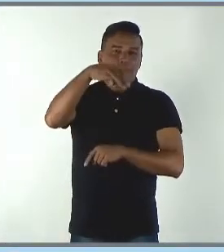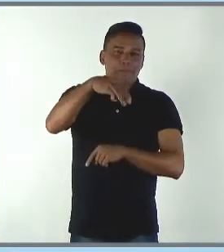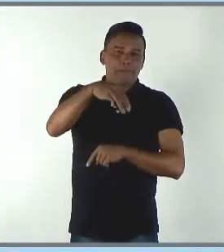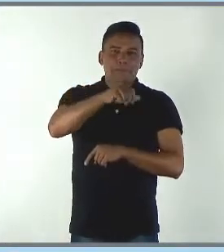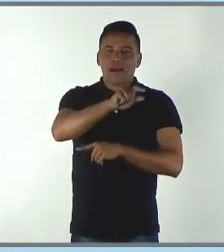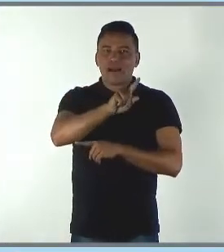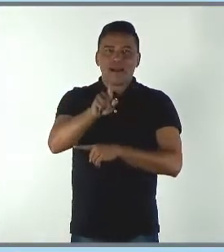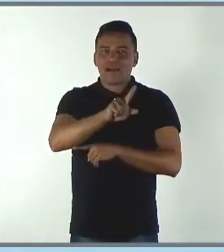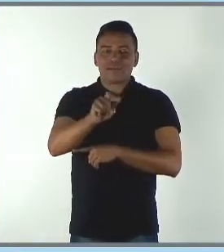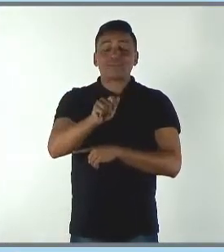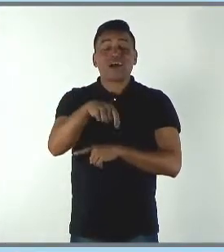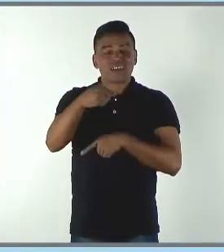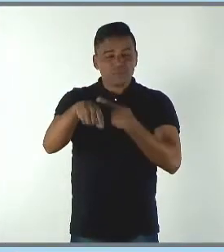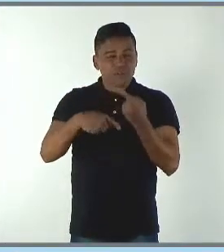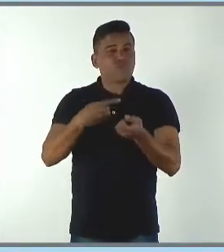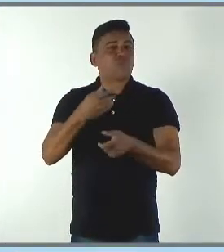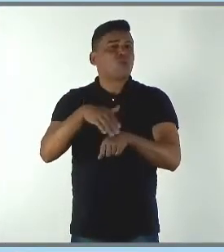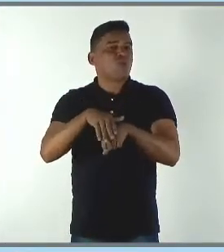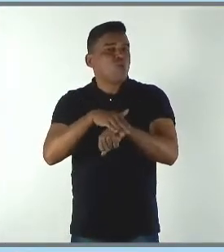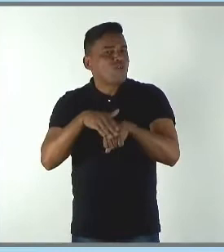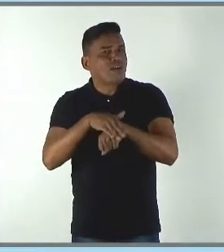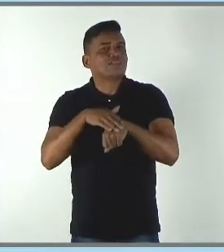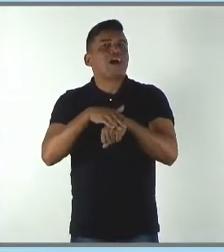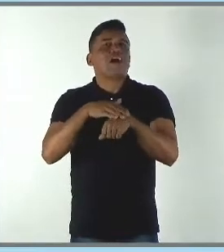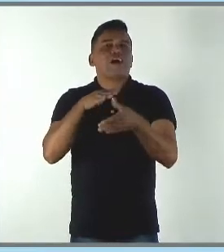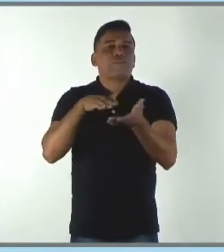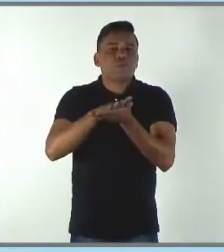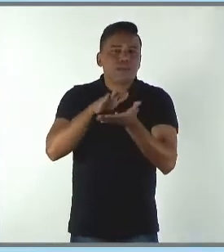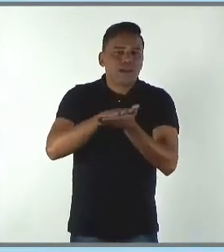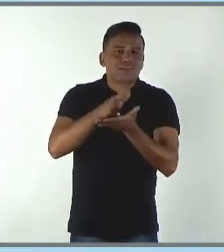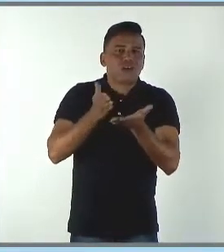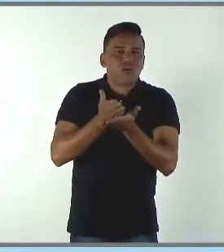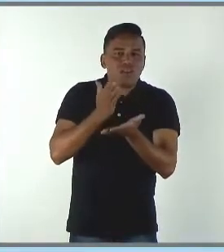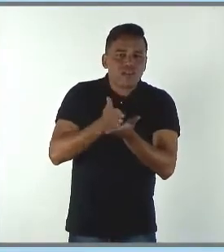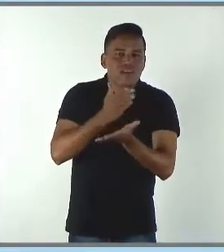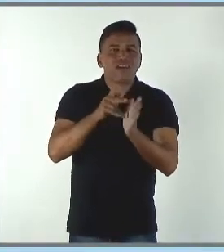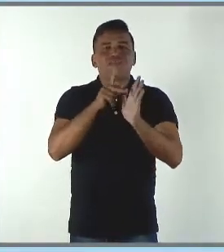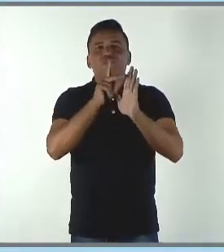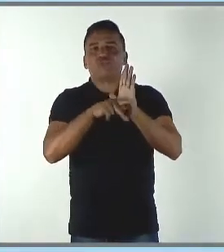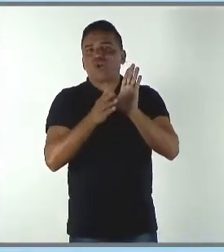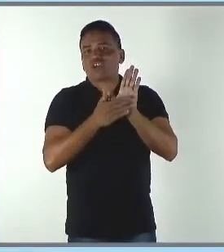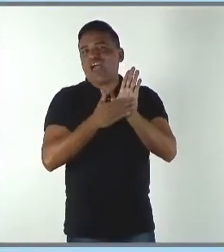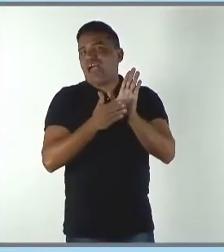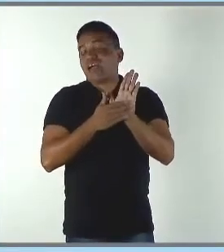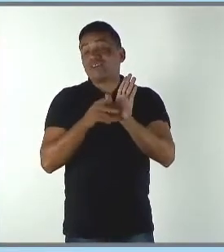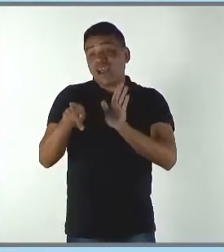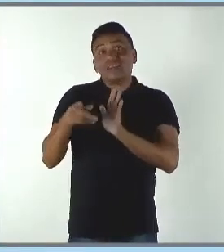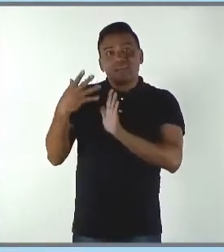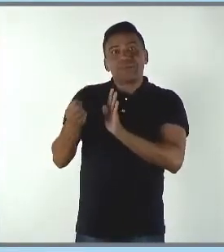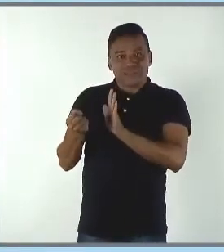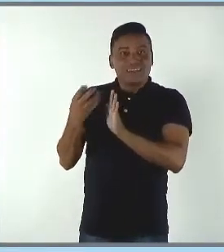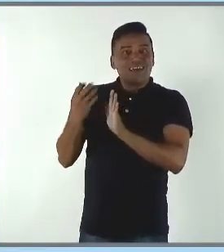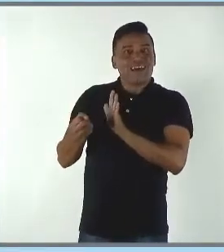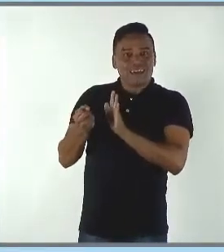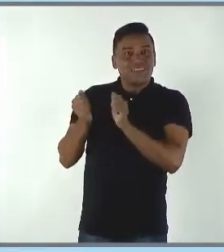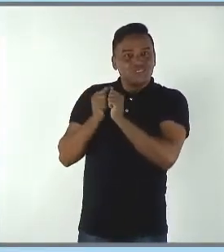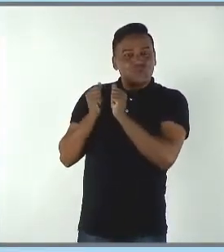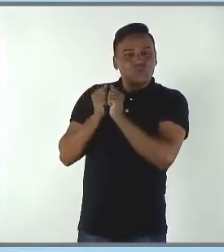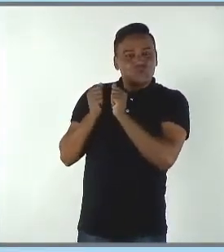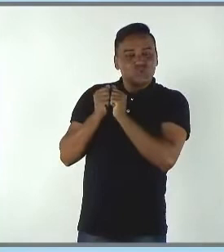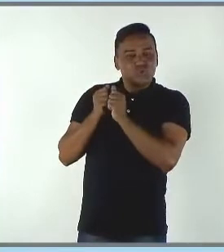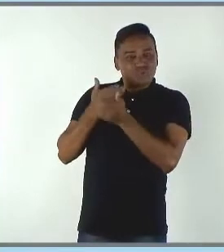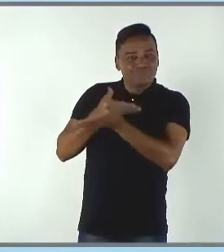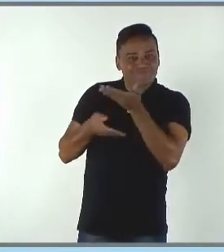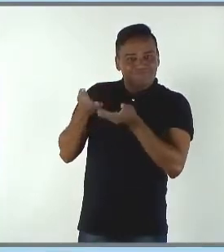sobre publicações de livros, projetos que eu tinha para desenvolver, e ela sempre foi muito receptiva, coisa que ela é com muitos autores e